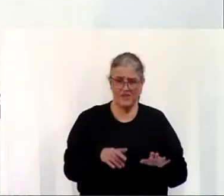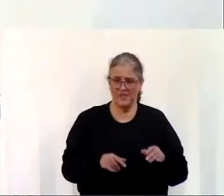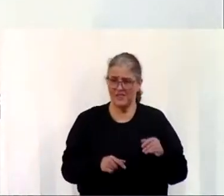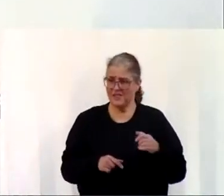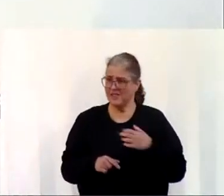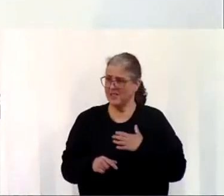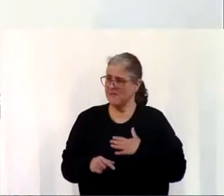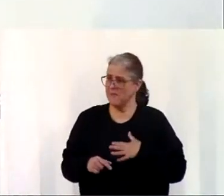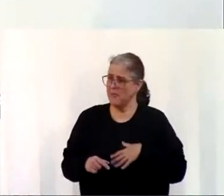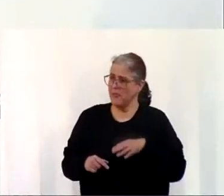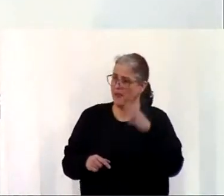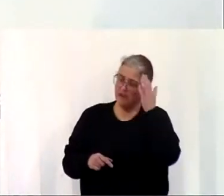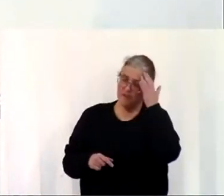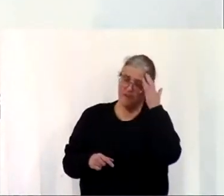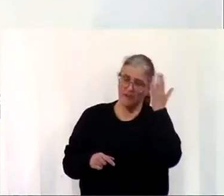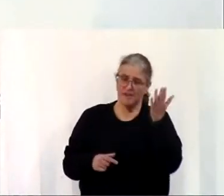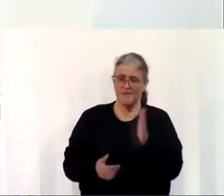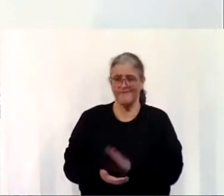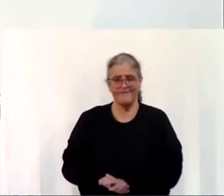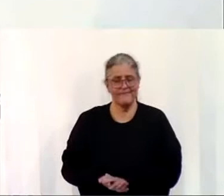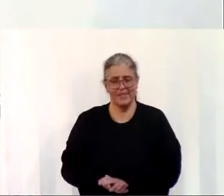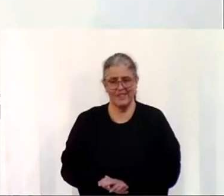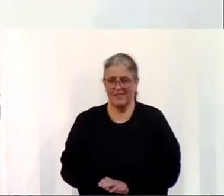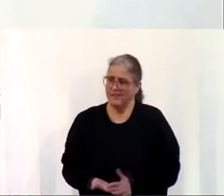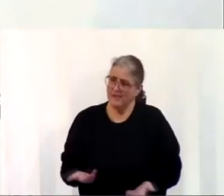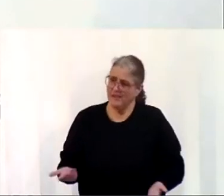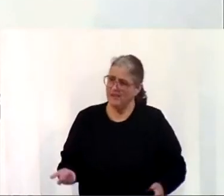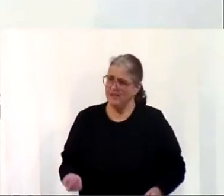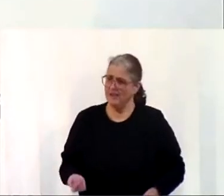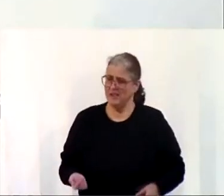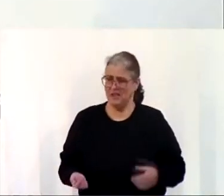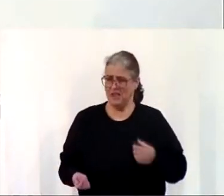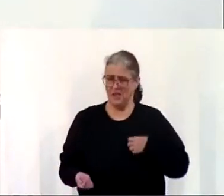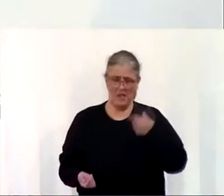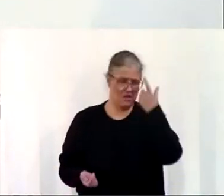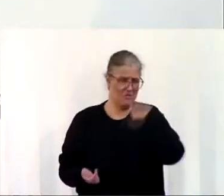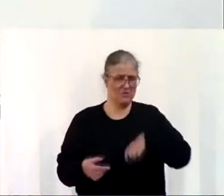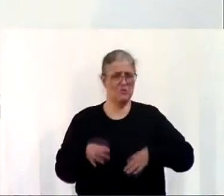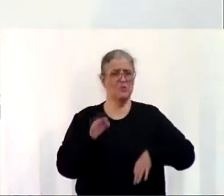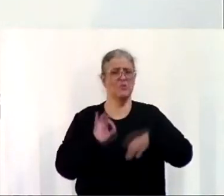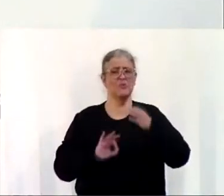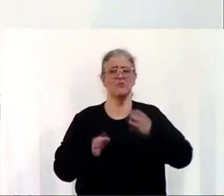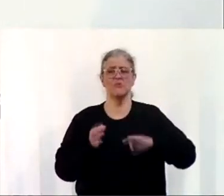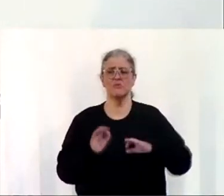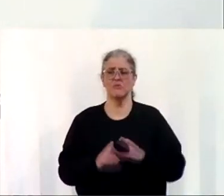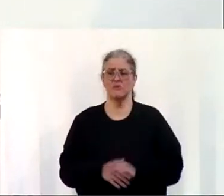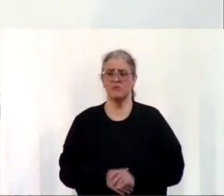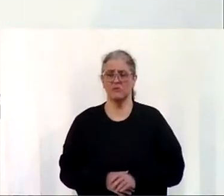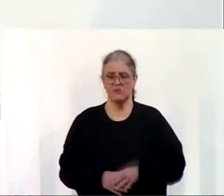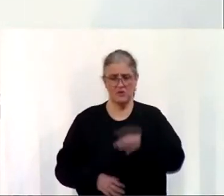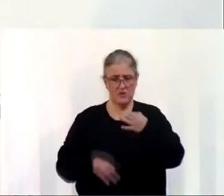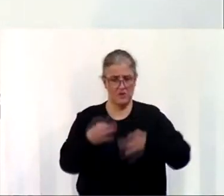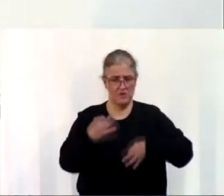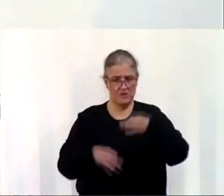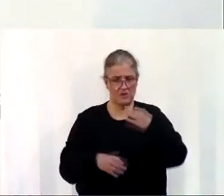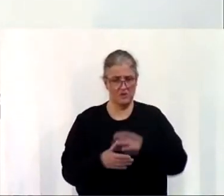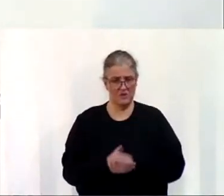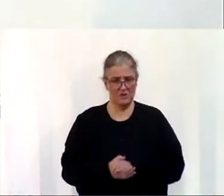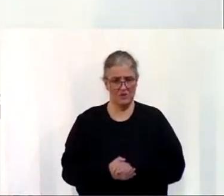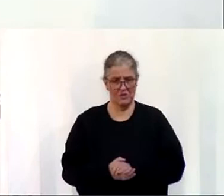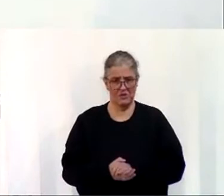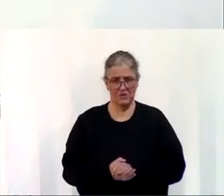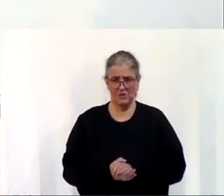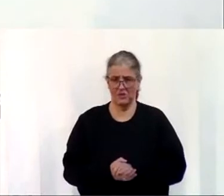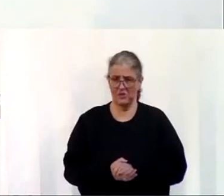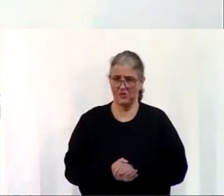aqui? Essa é a pergunta. Você está bem? Você se sente bem sem lembrar de mim? Você se sente